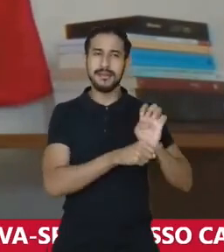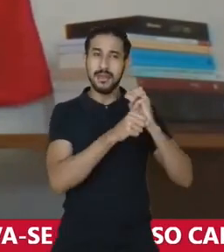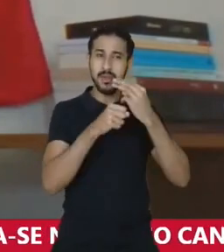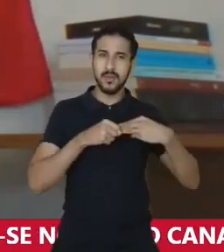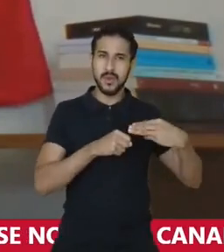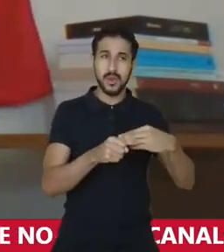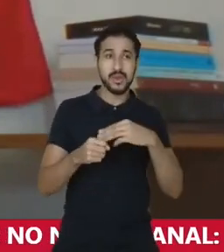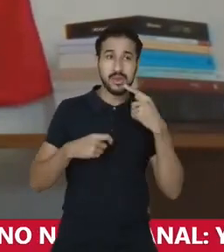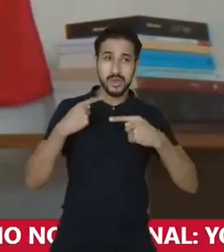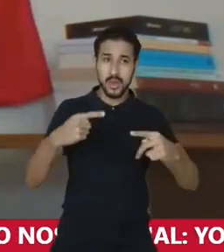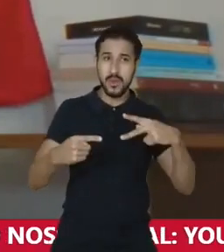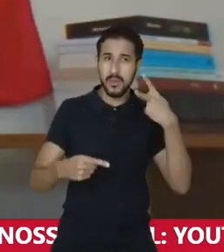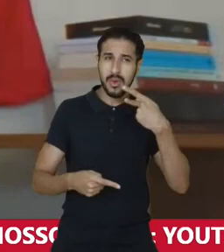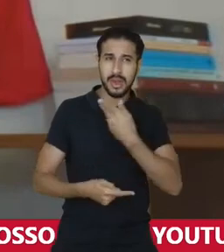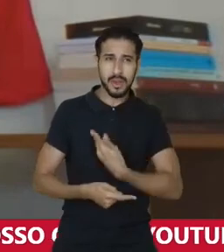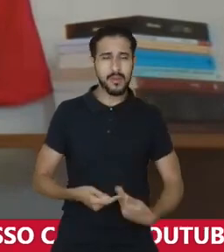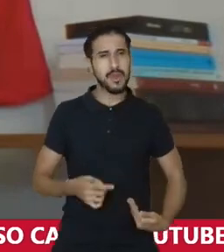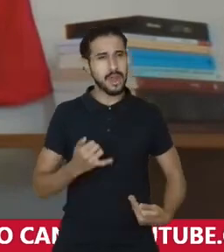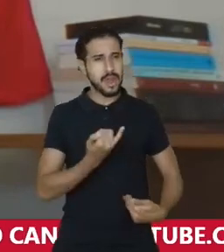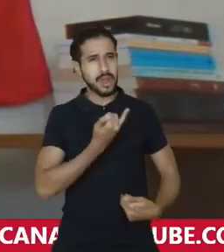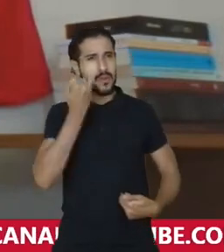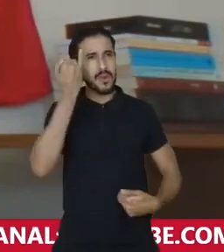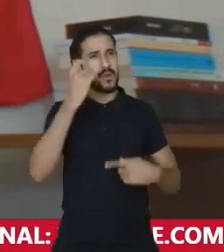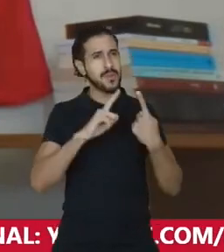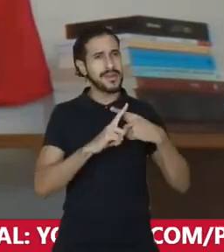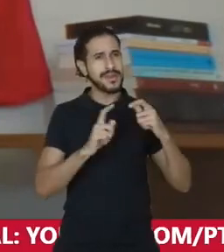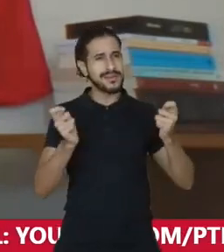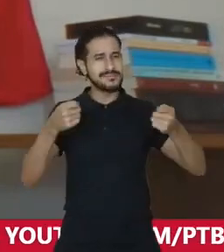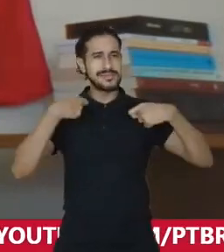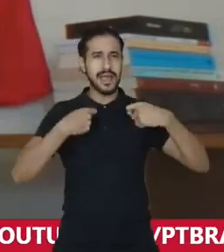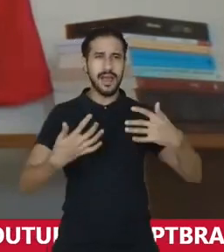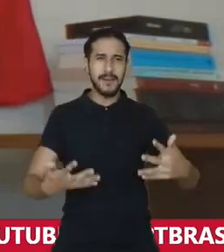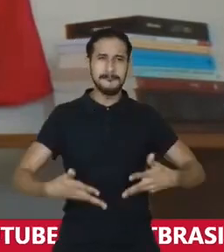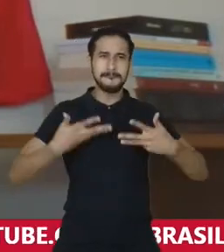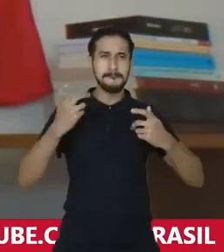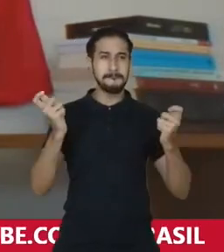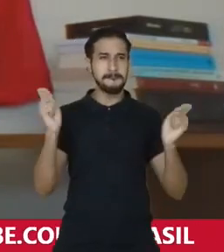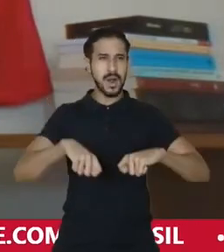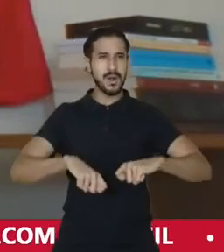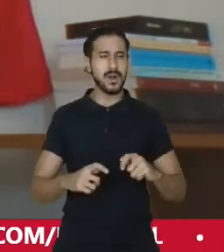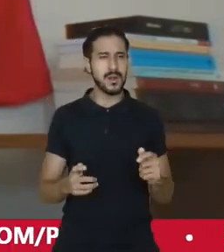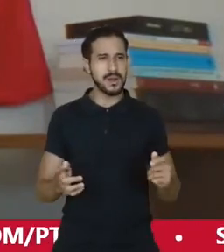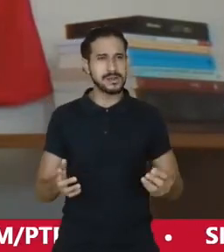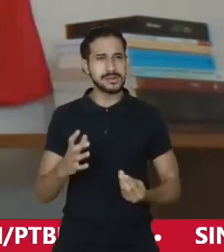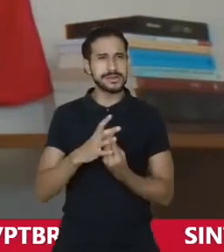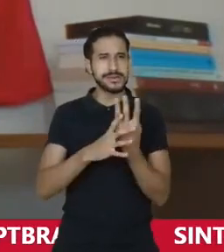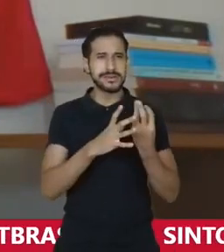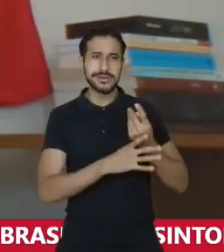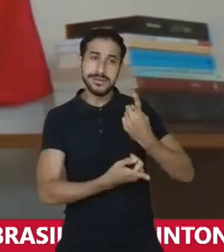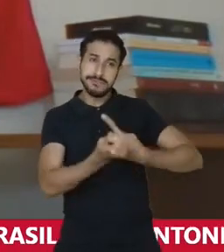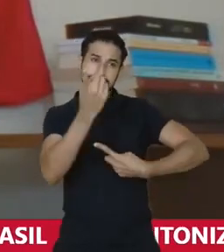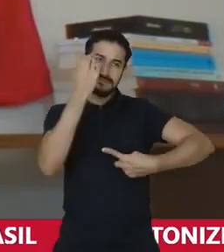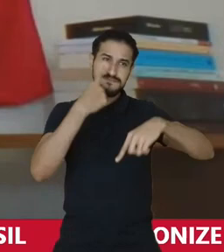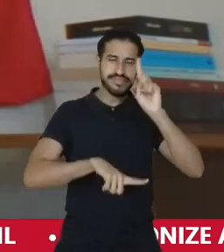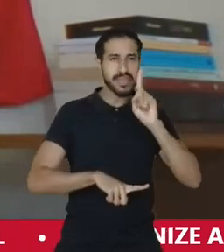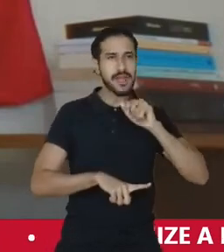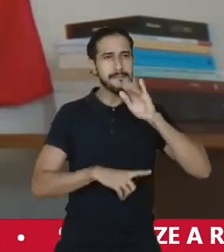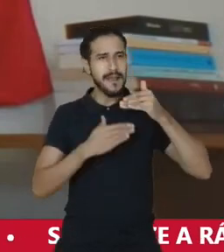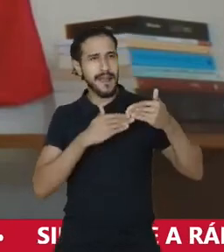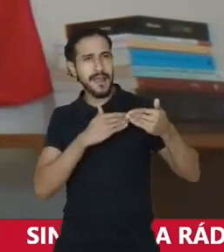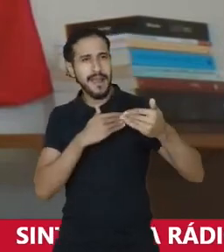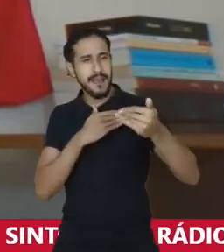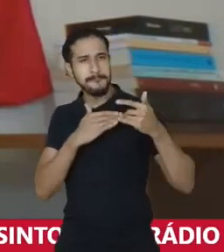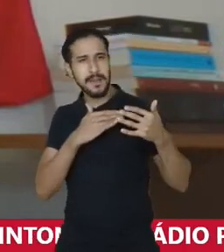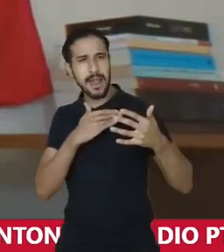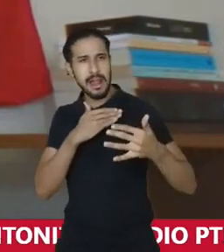da política pública é fundamental, porque é ela que nos dá a escala e a possibilidade de produzir mudanças mais a longo